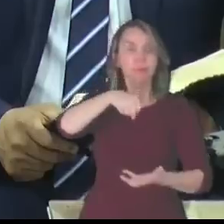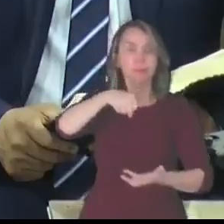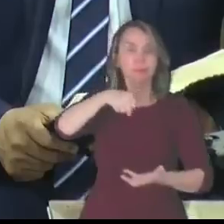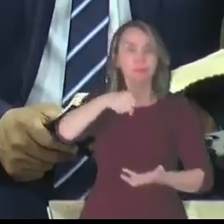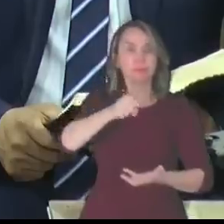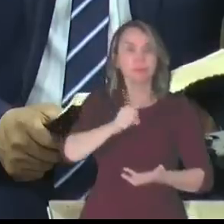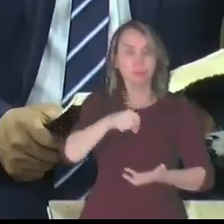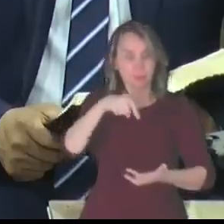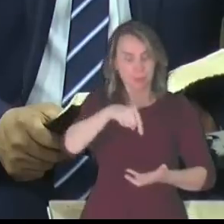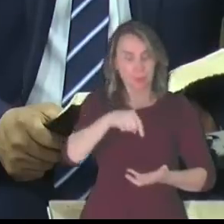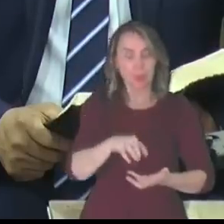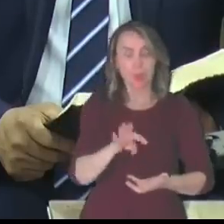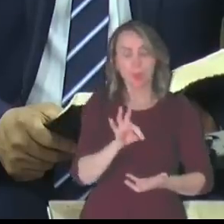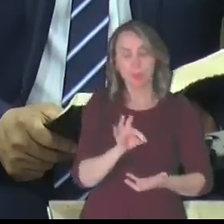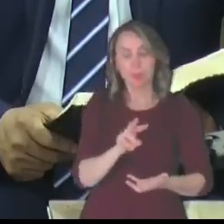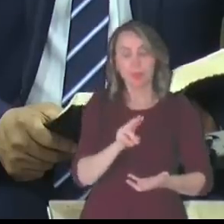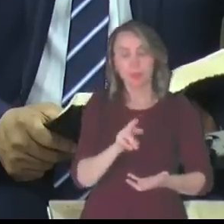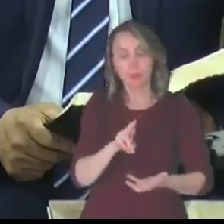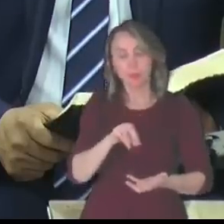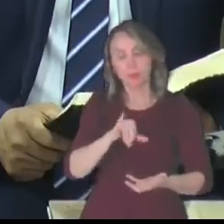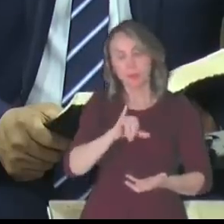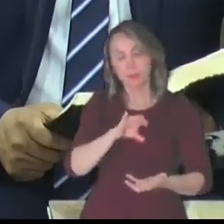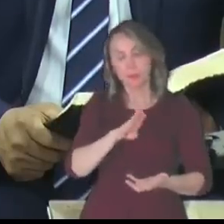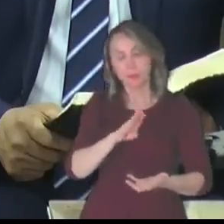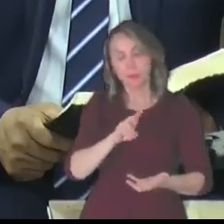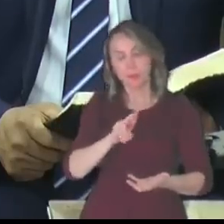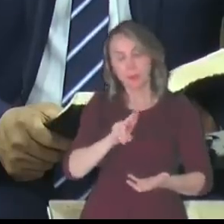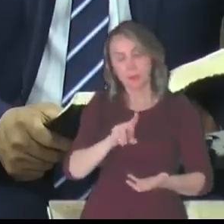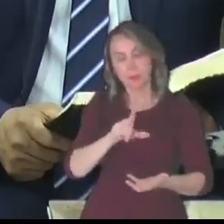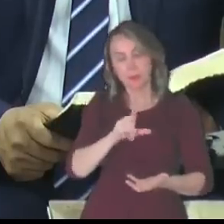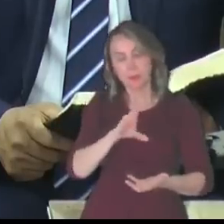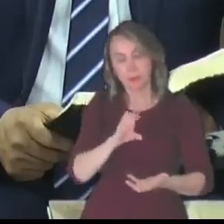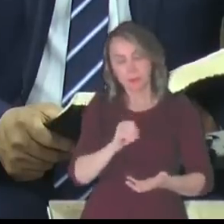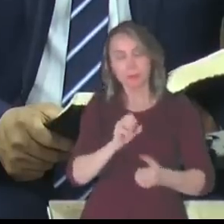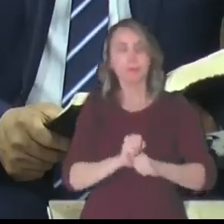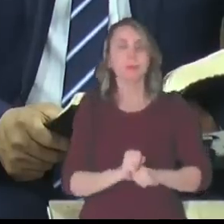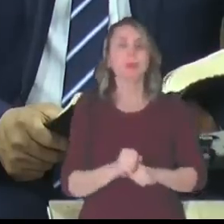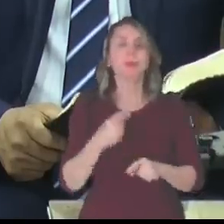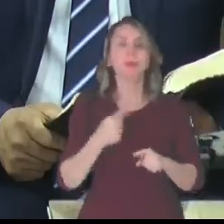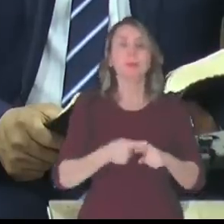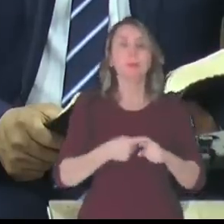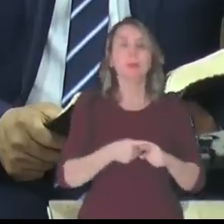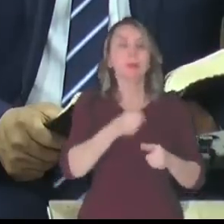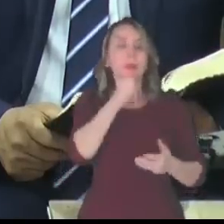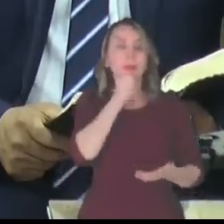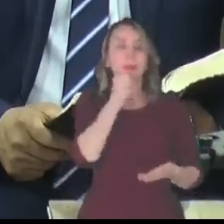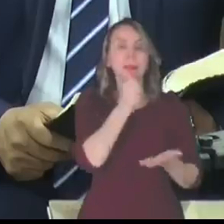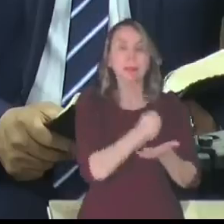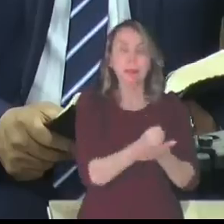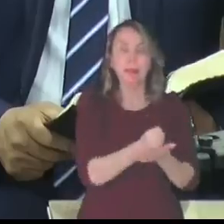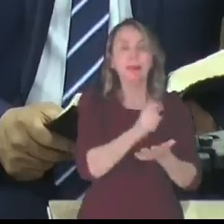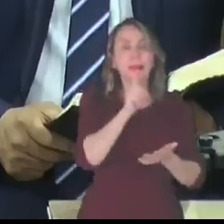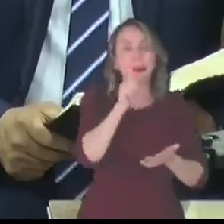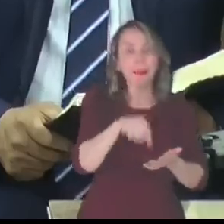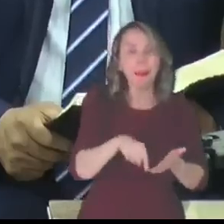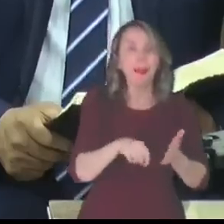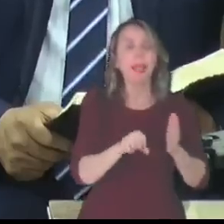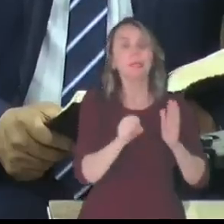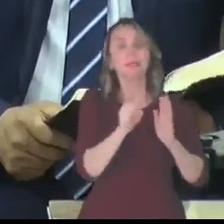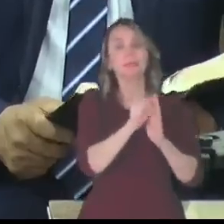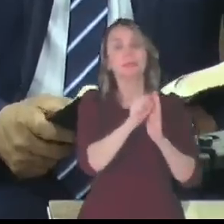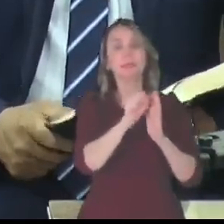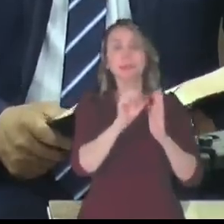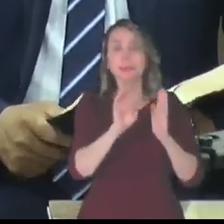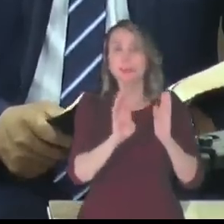o turíbulo por quê Porque o antigo testamento é símbolo o antigo testamento é